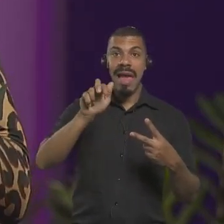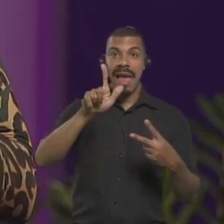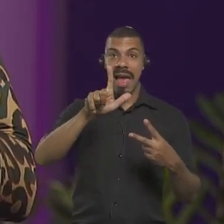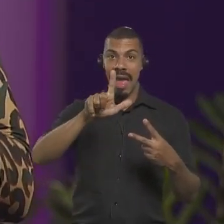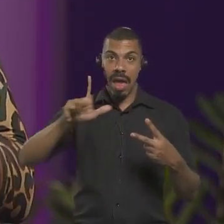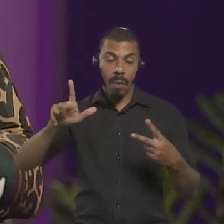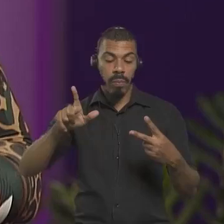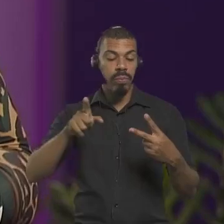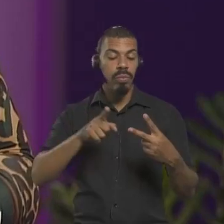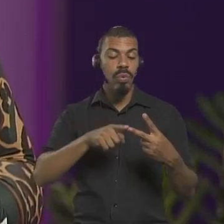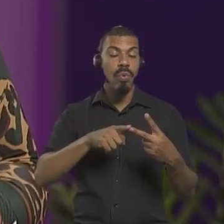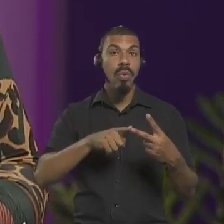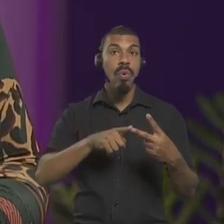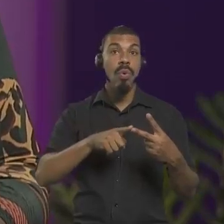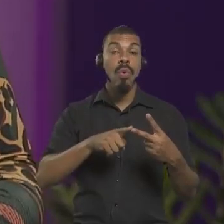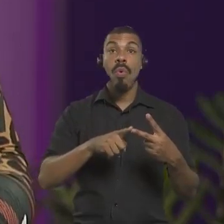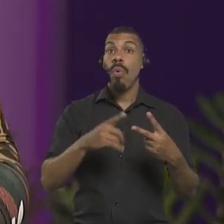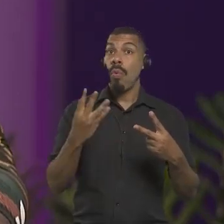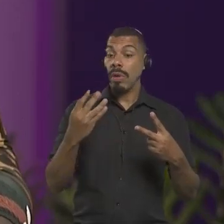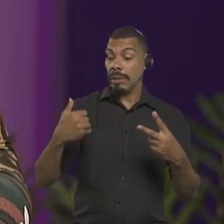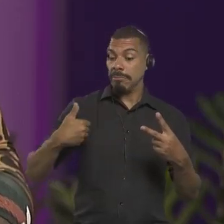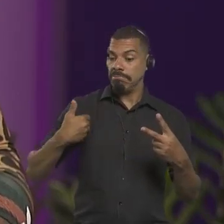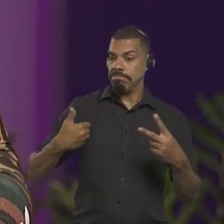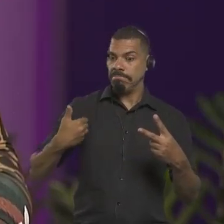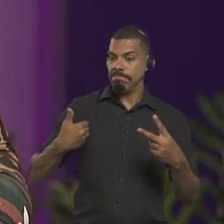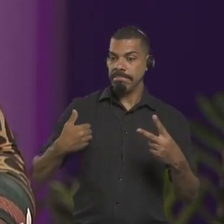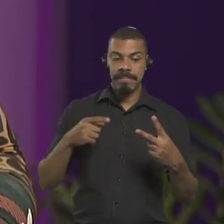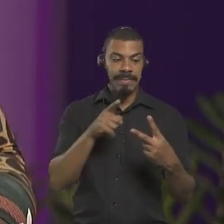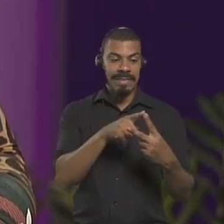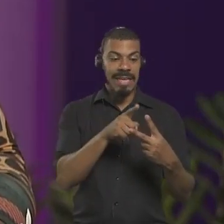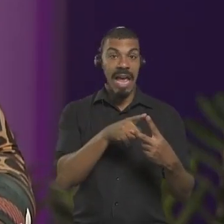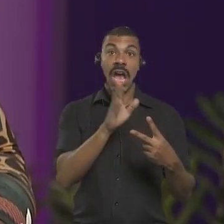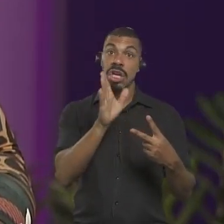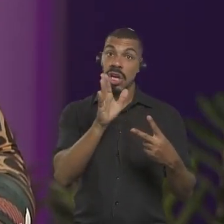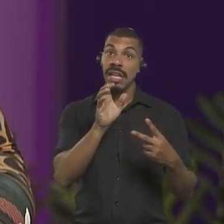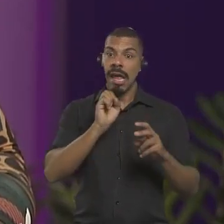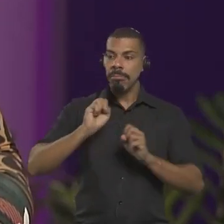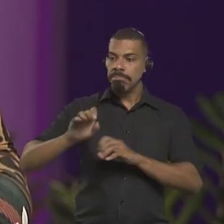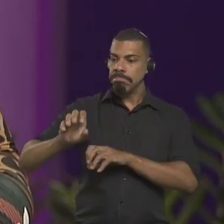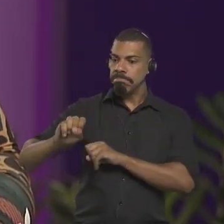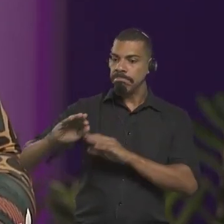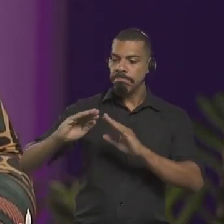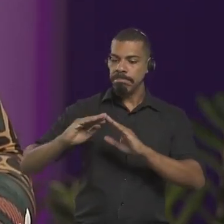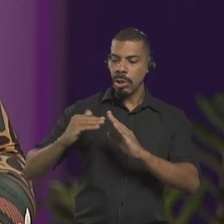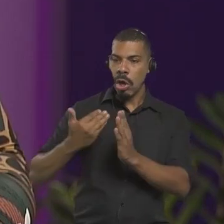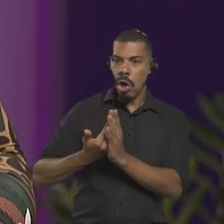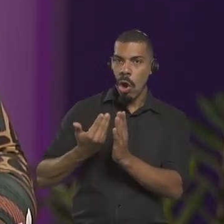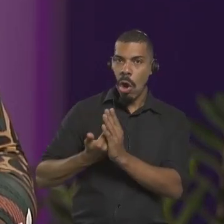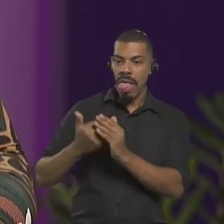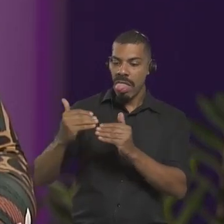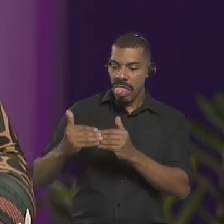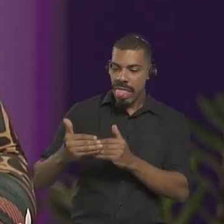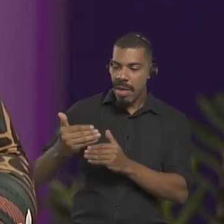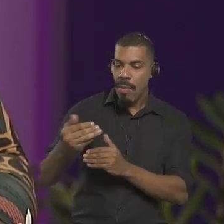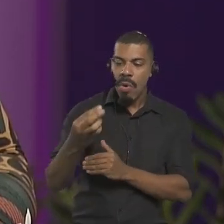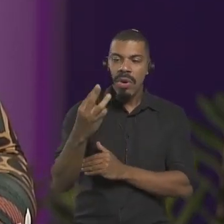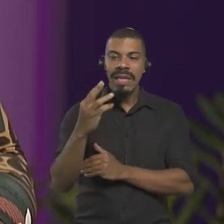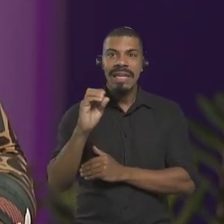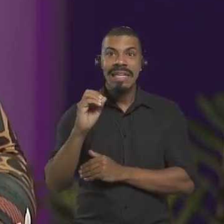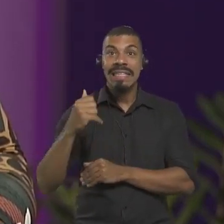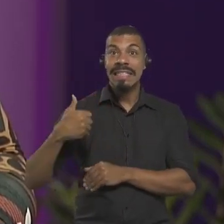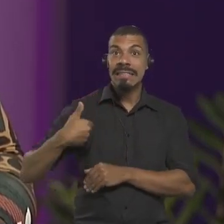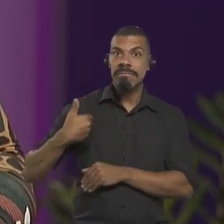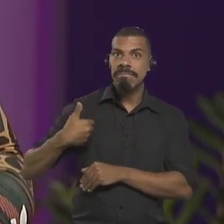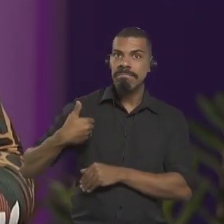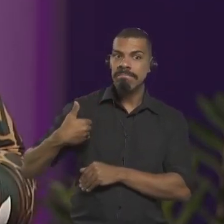ela já está numa escola, foi o que mais me impressionou, né, Fabi? Assim, porque 30 anos depois, na mesma